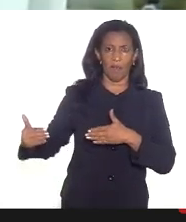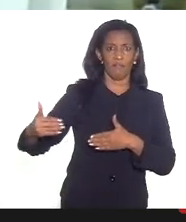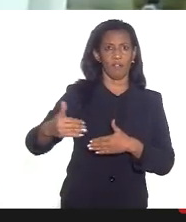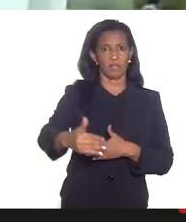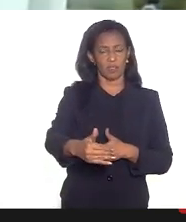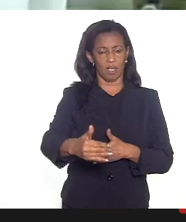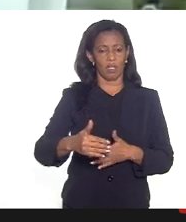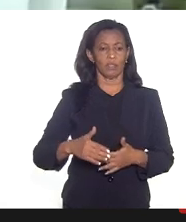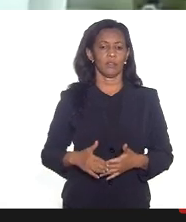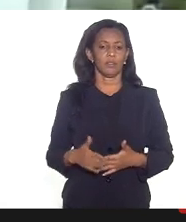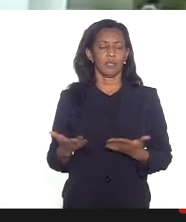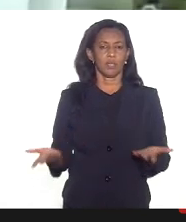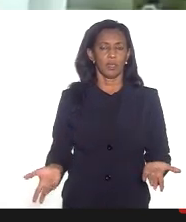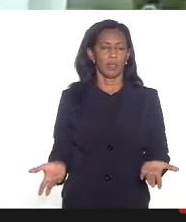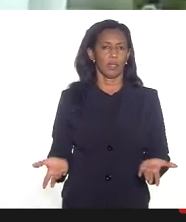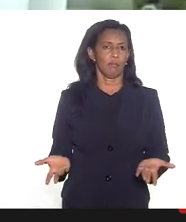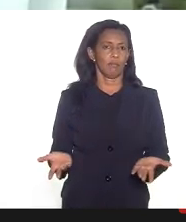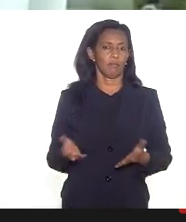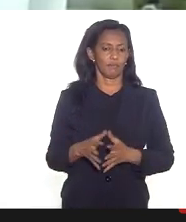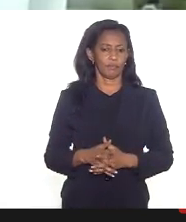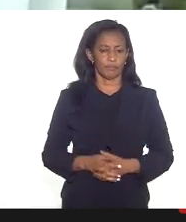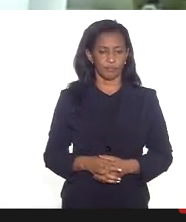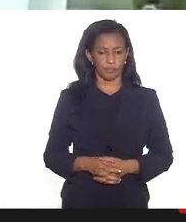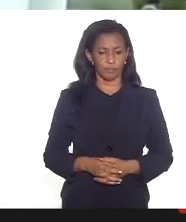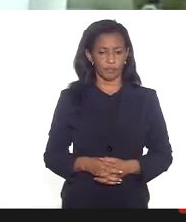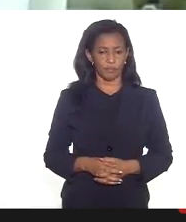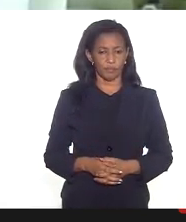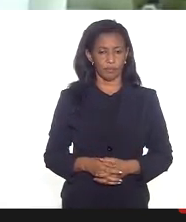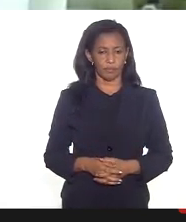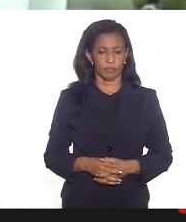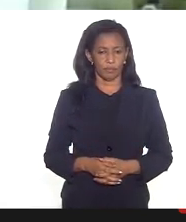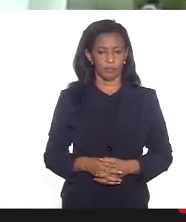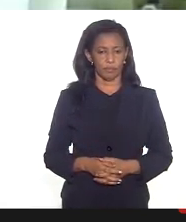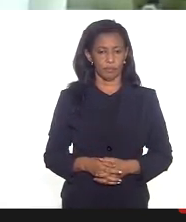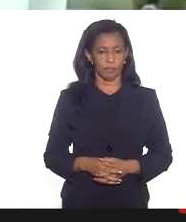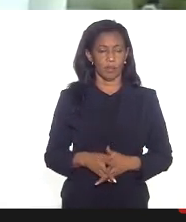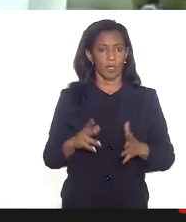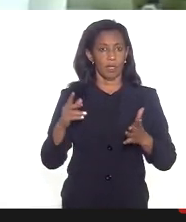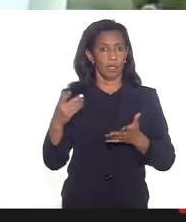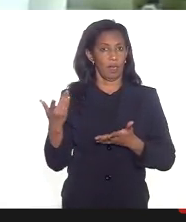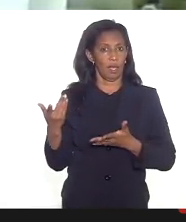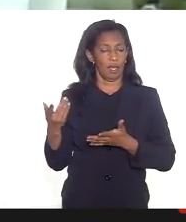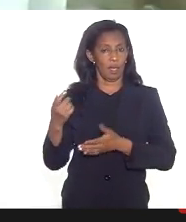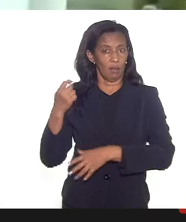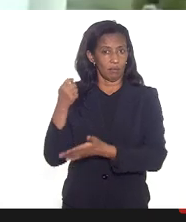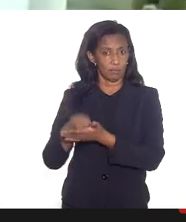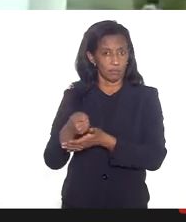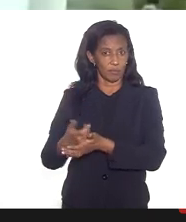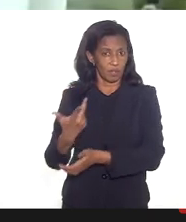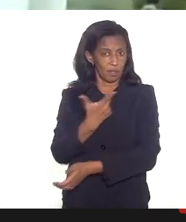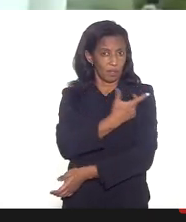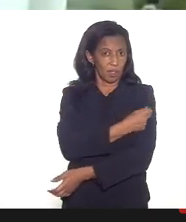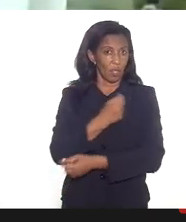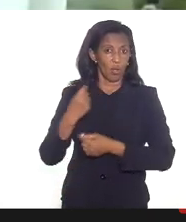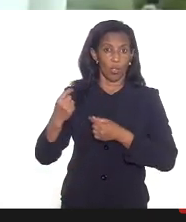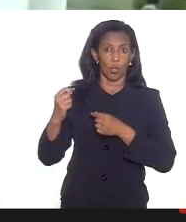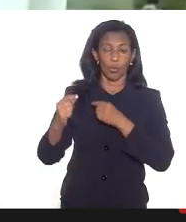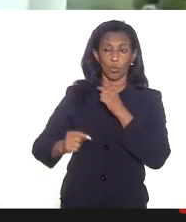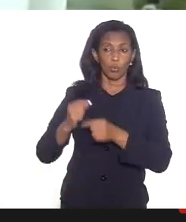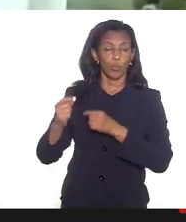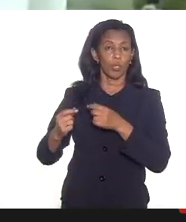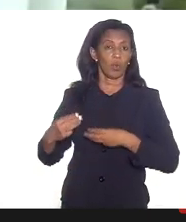mais adiantado na efetivação da vacinação do que o próprio mistério está